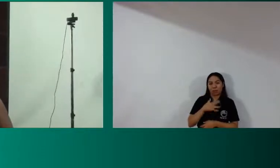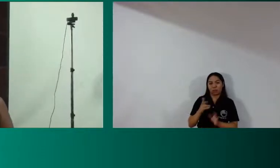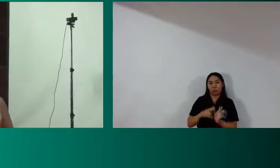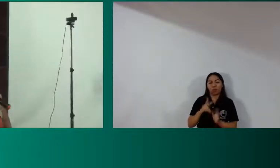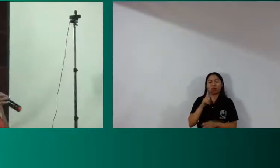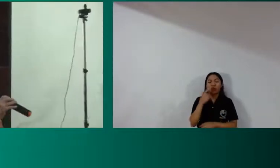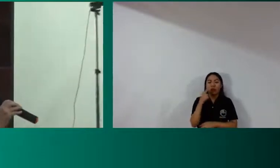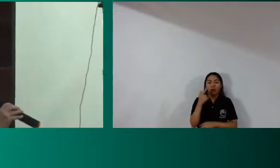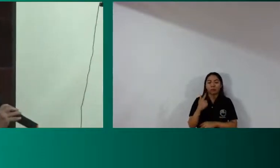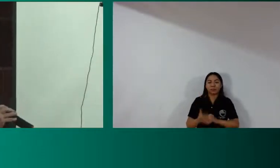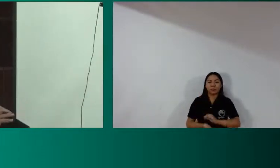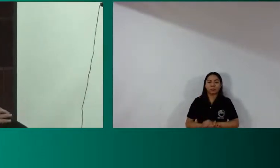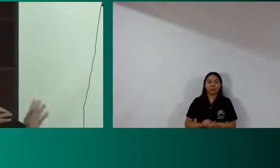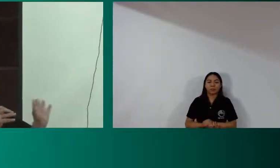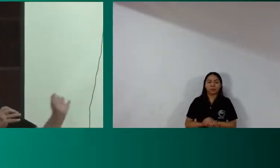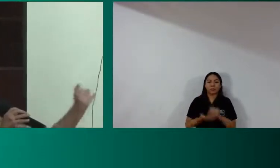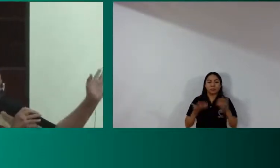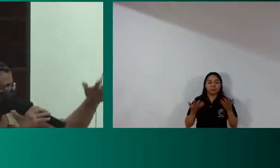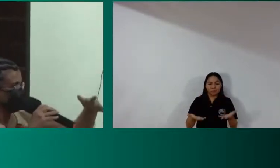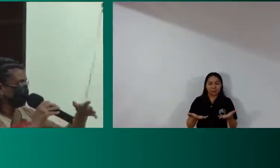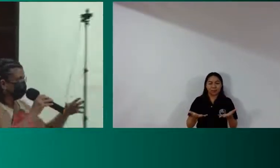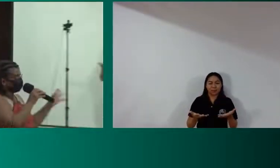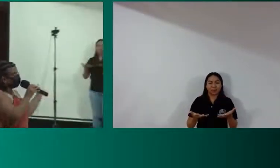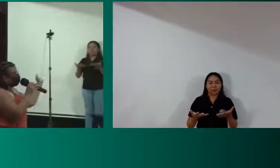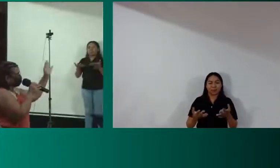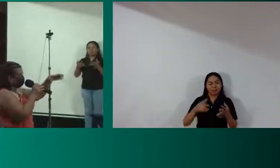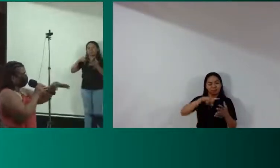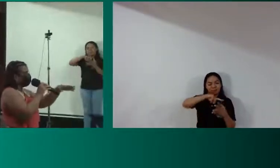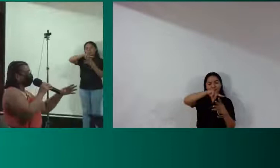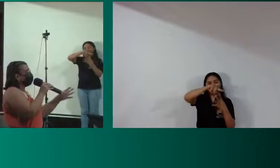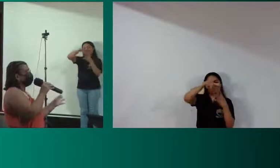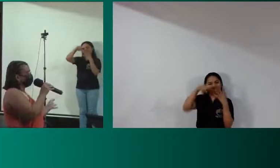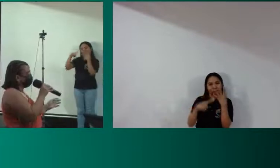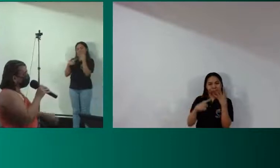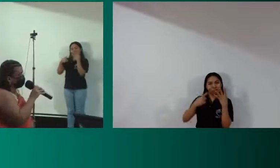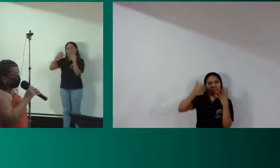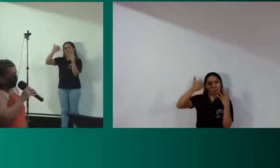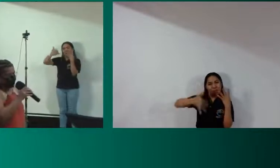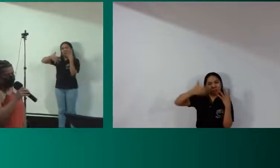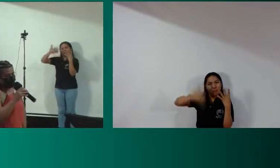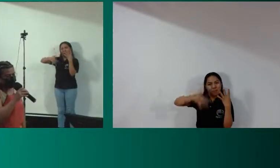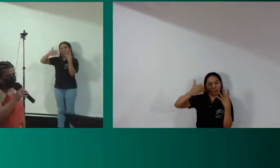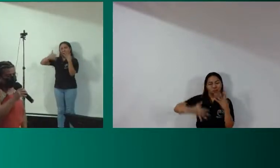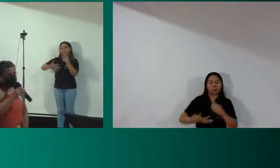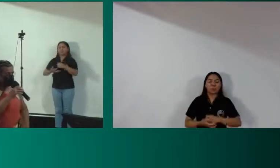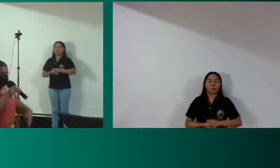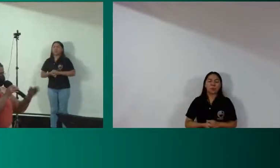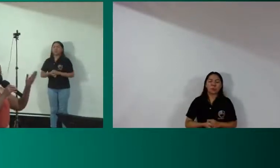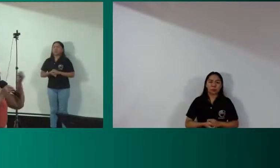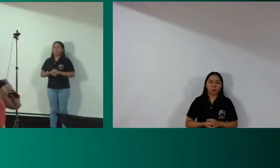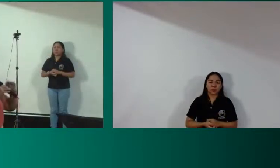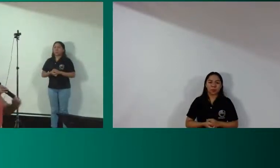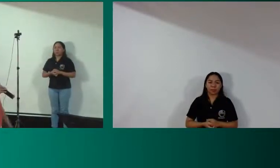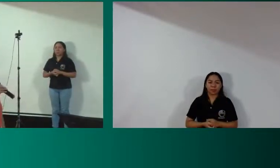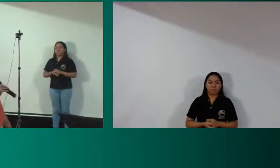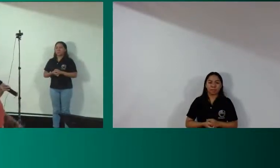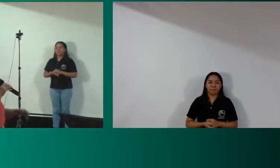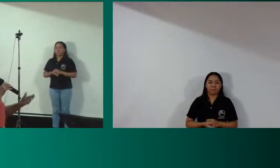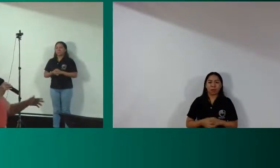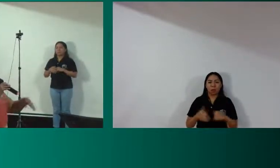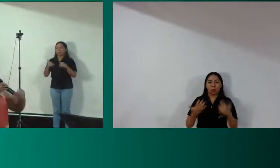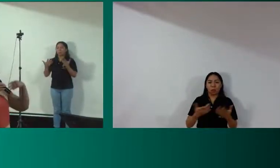casa e assim tudo que os quatro colocaram né é quando